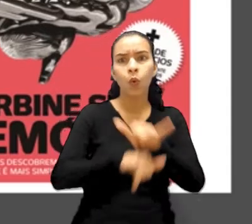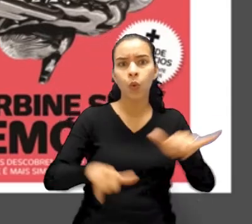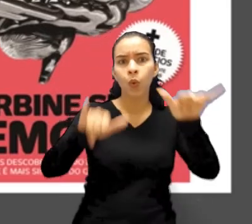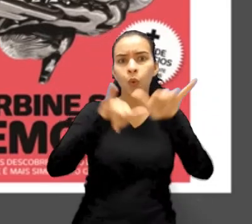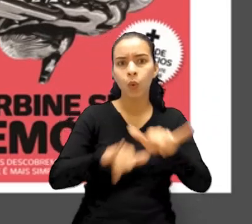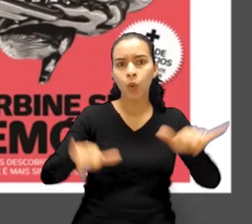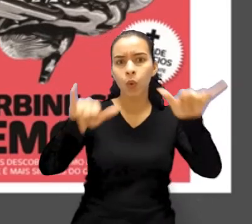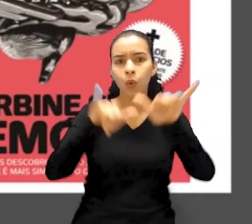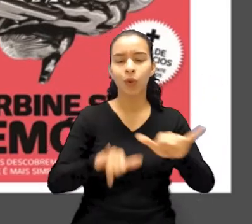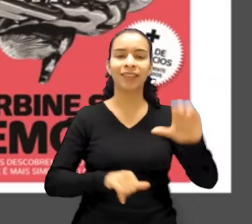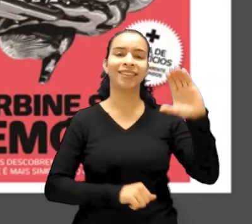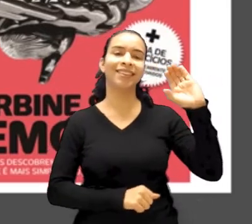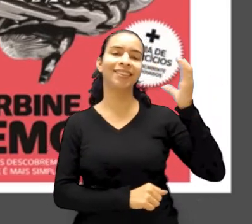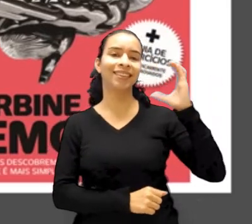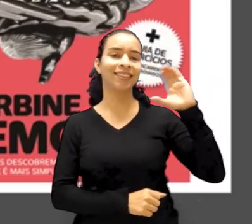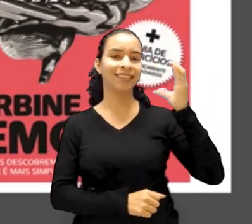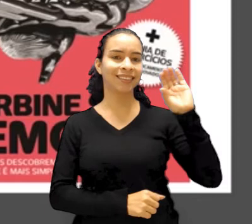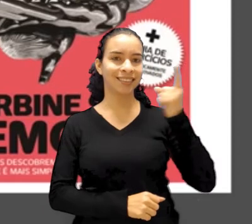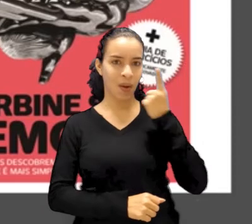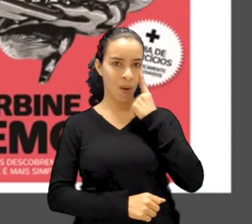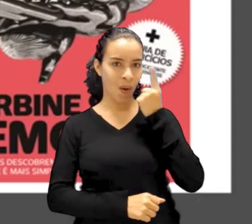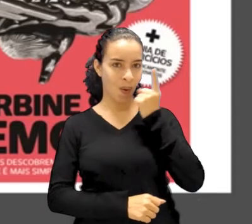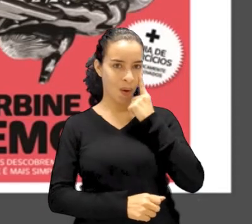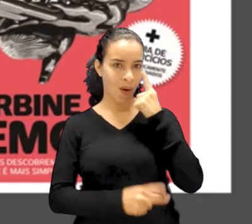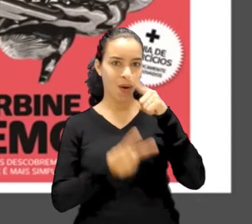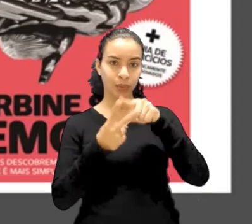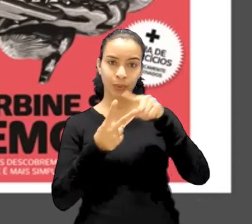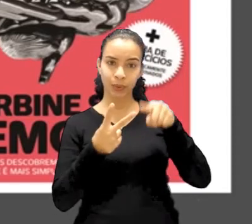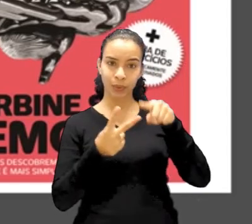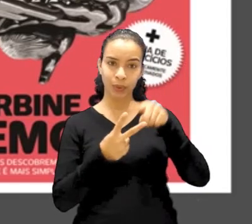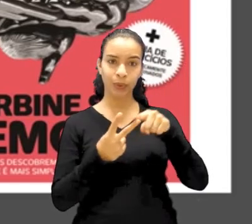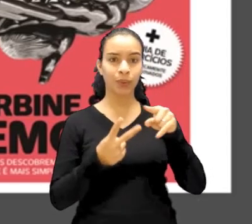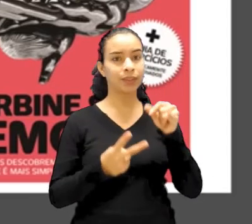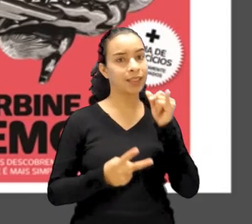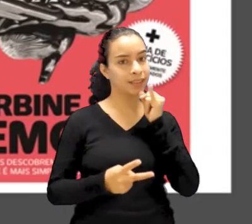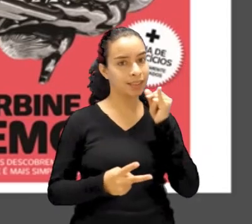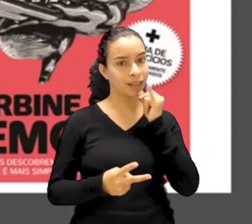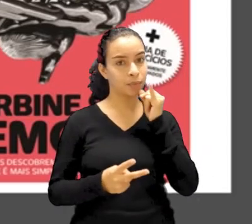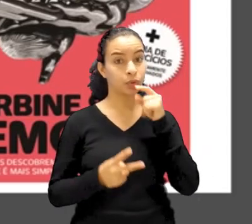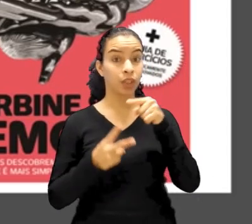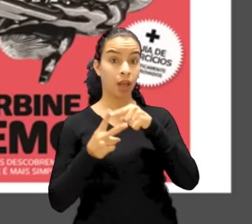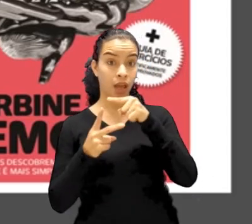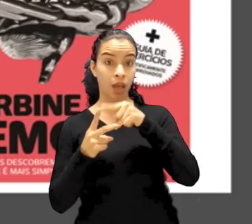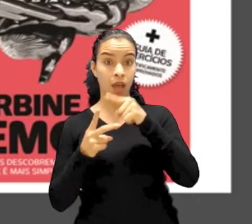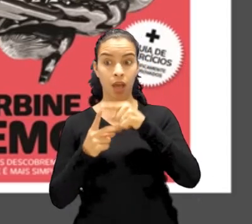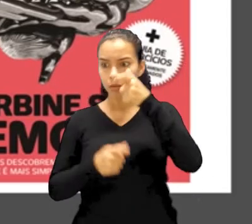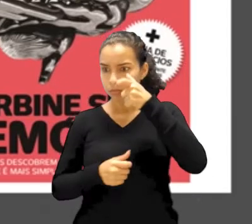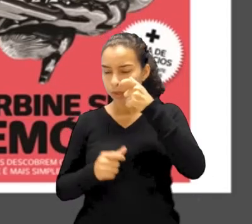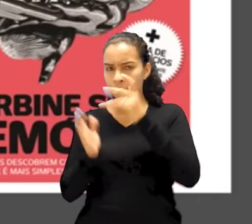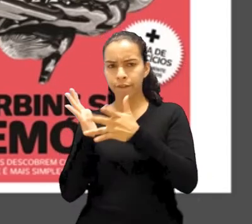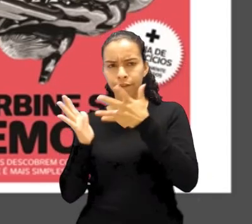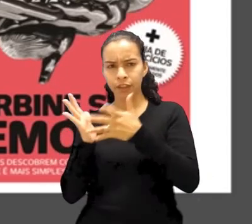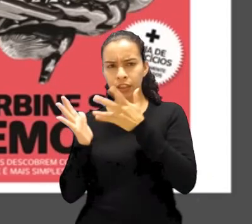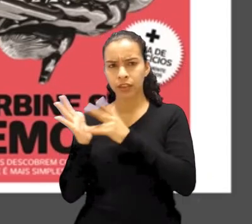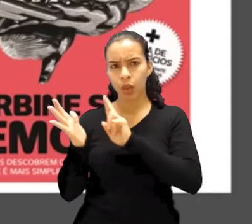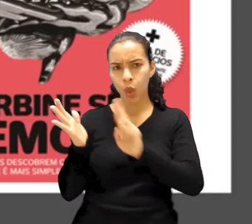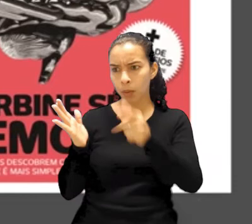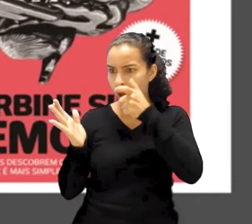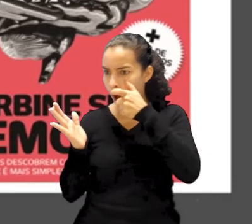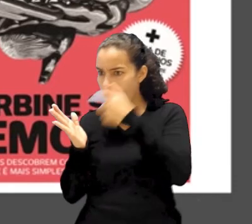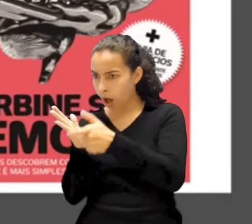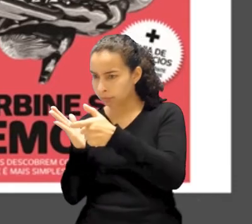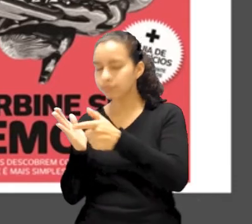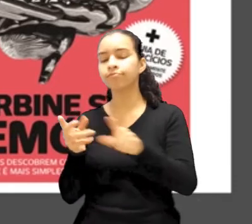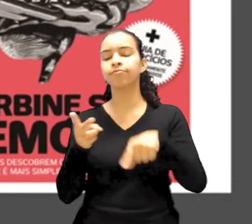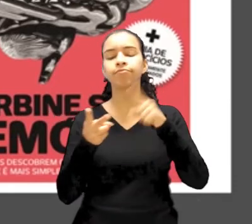desses textos de divulgação científica. Aqui eu trago mais 2 exemplos, a Super Interessante e a Galileu, mas além dessas,